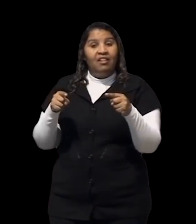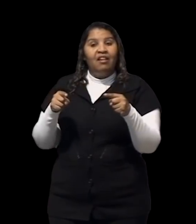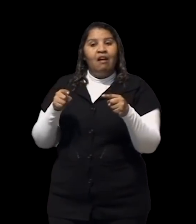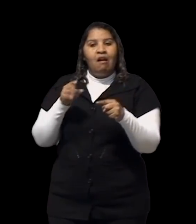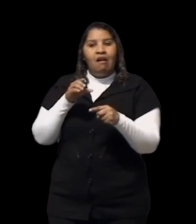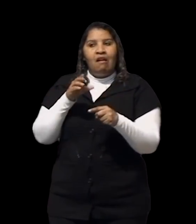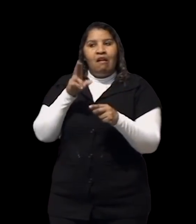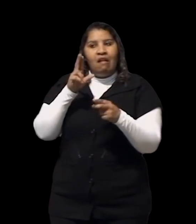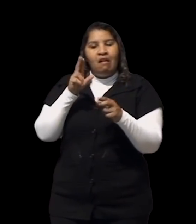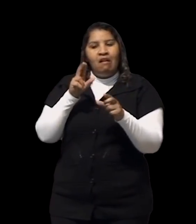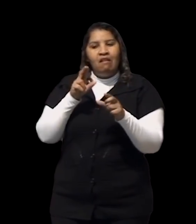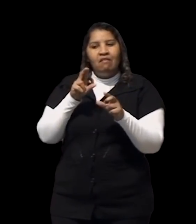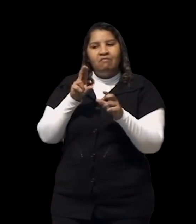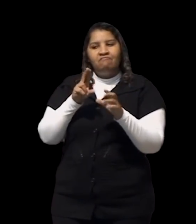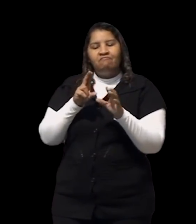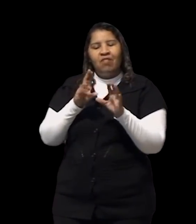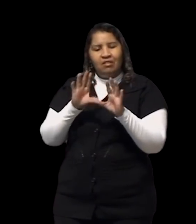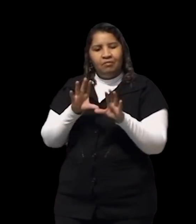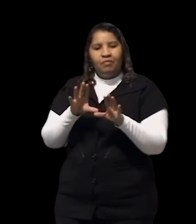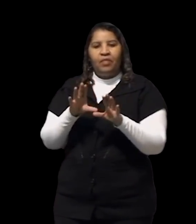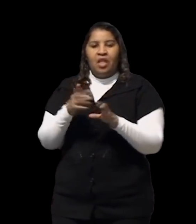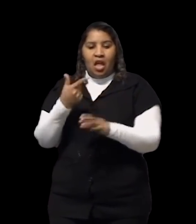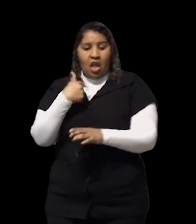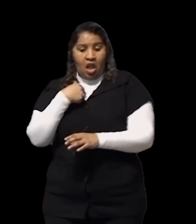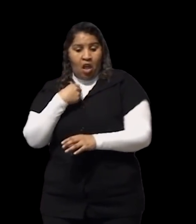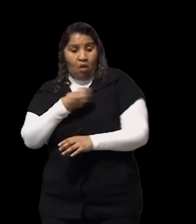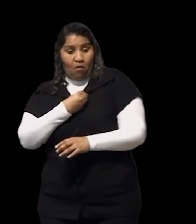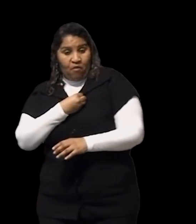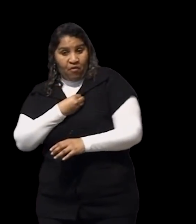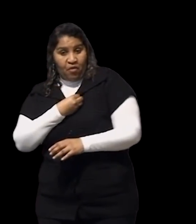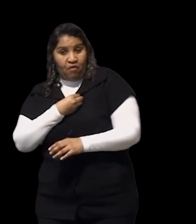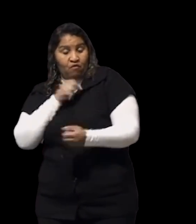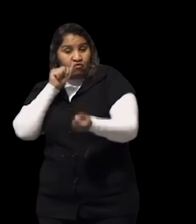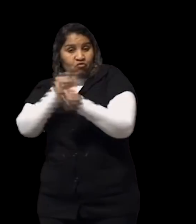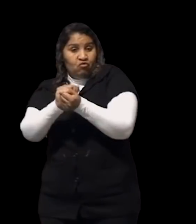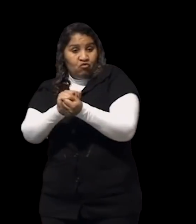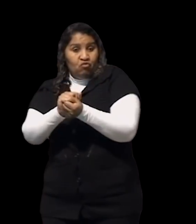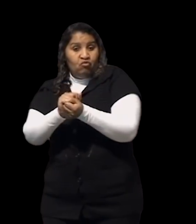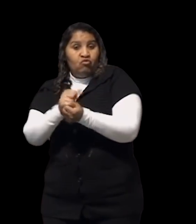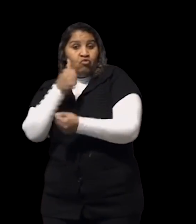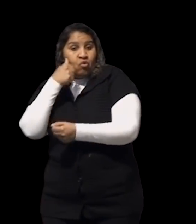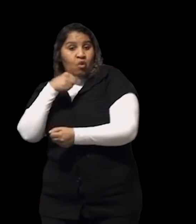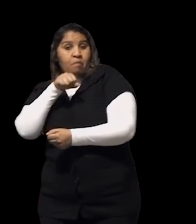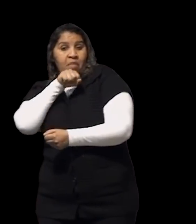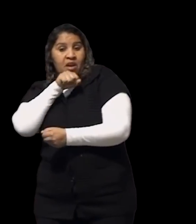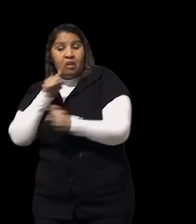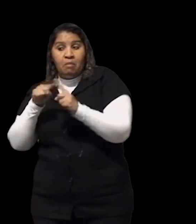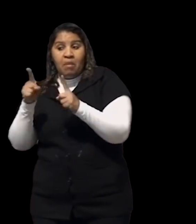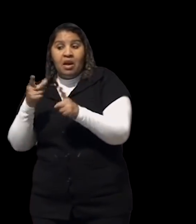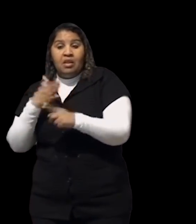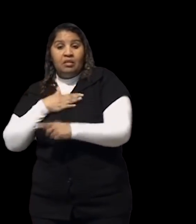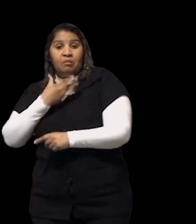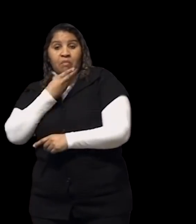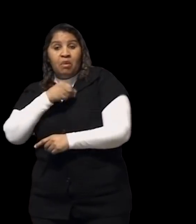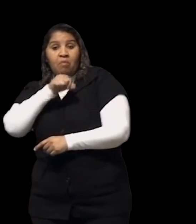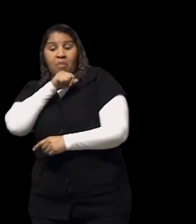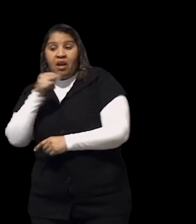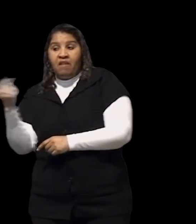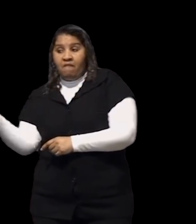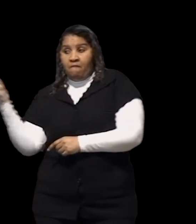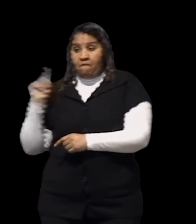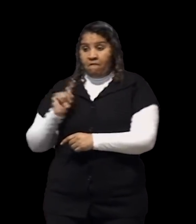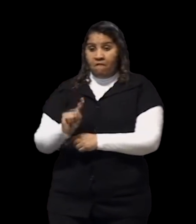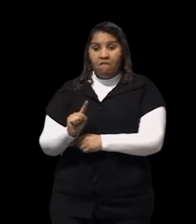meu pai vem me visitar eu moro na rua não vejo ninguém eu moro em qualquer